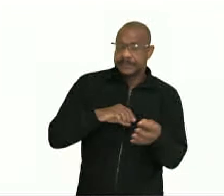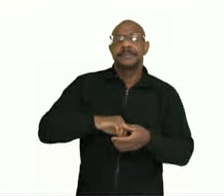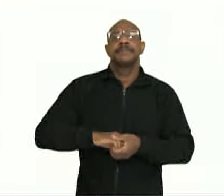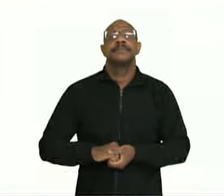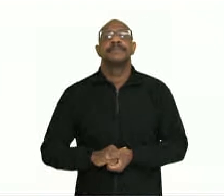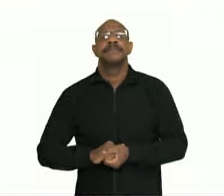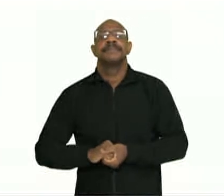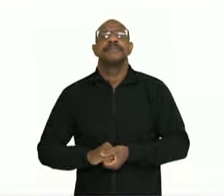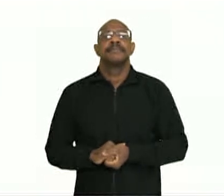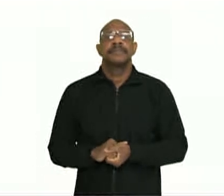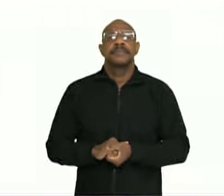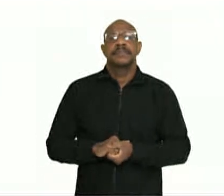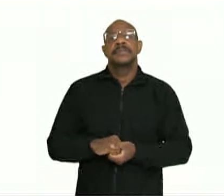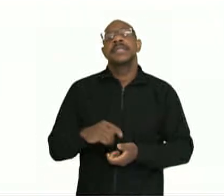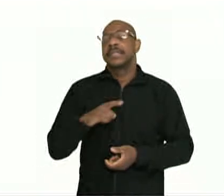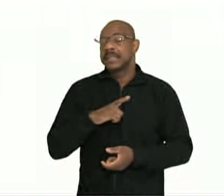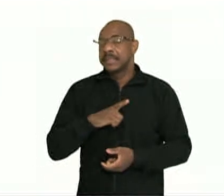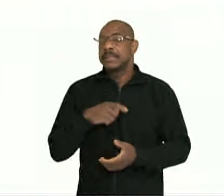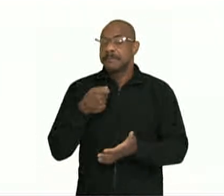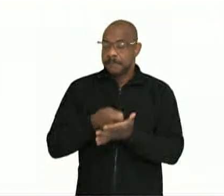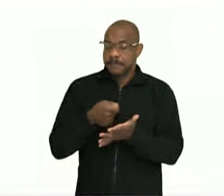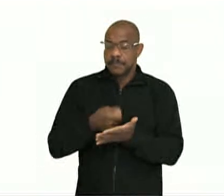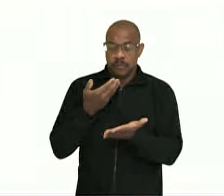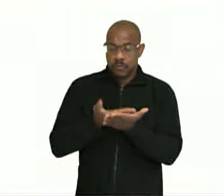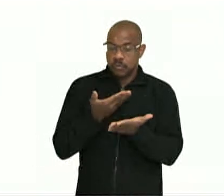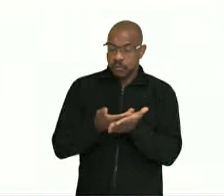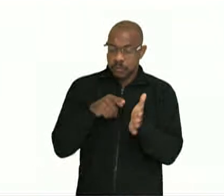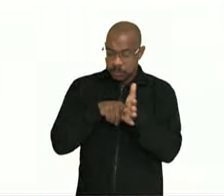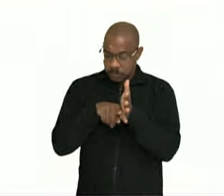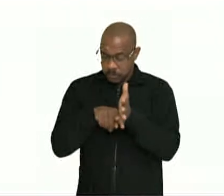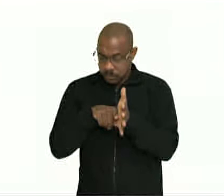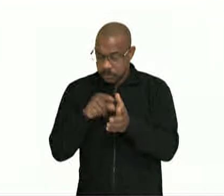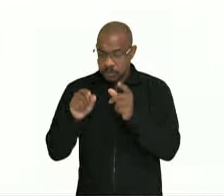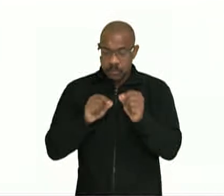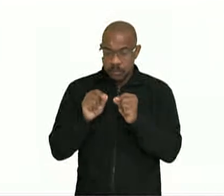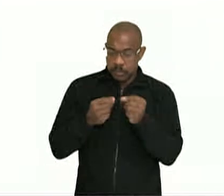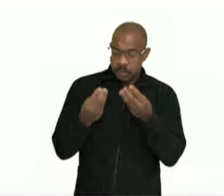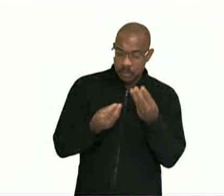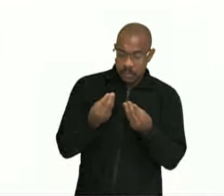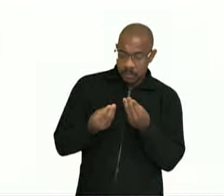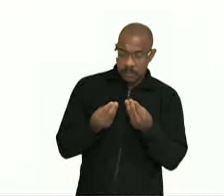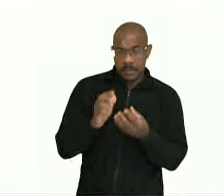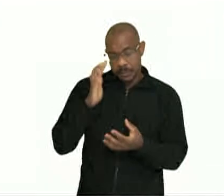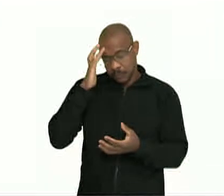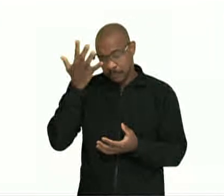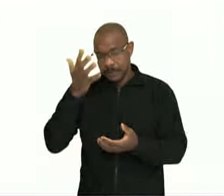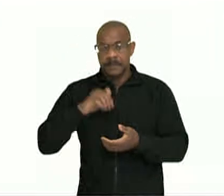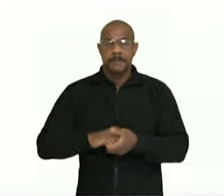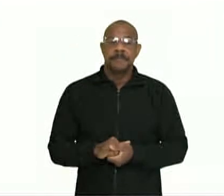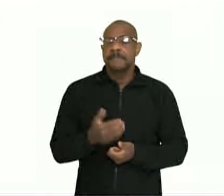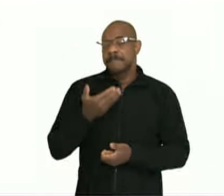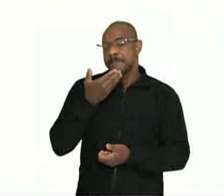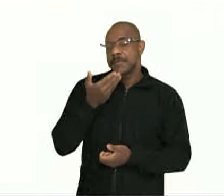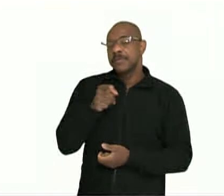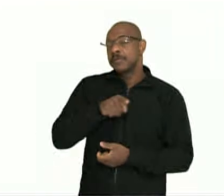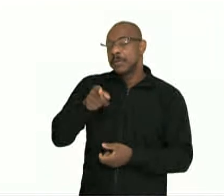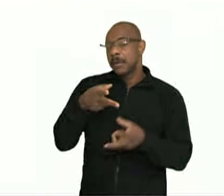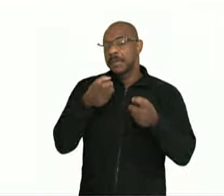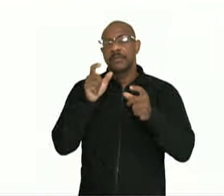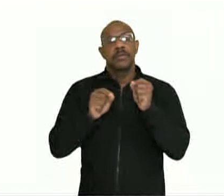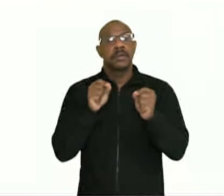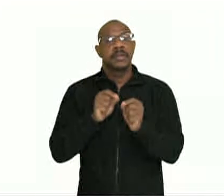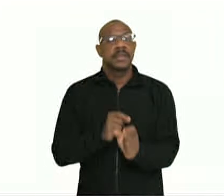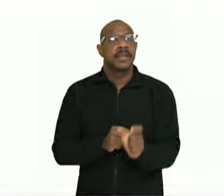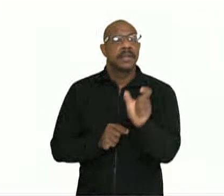mais complexas, que exigem estudos de viabilidade. Eu pedia para você observar